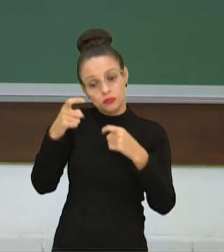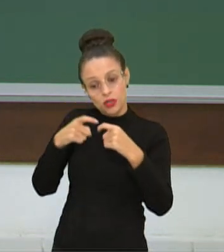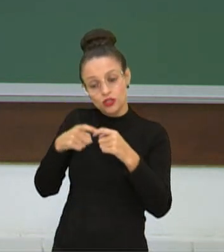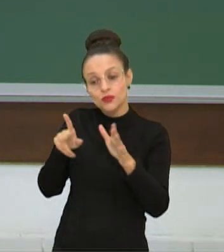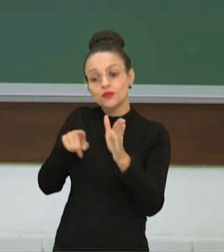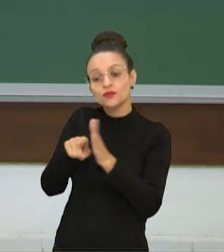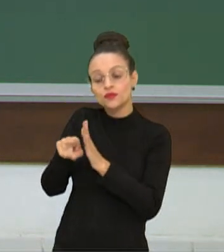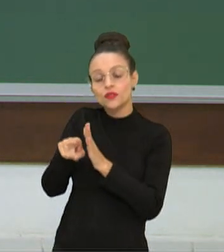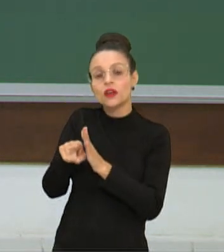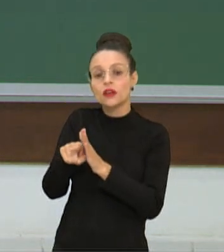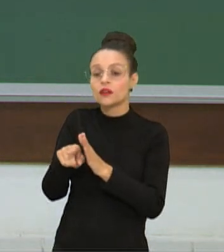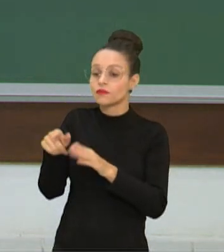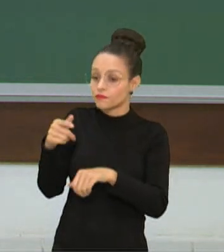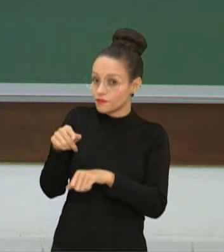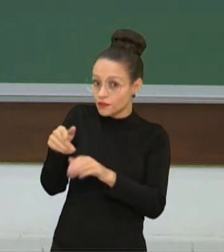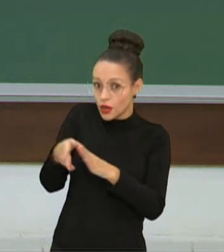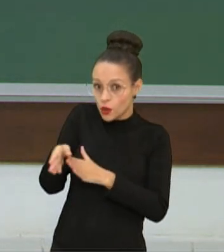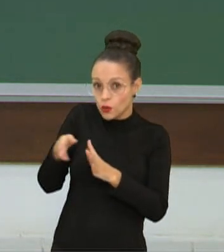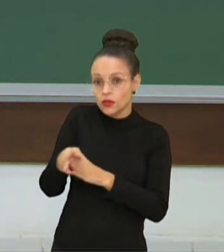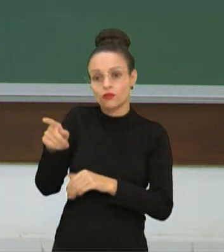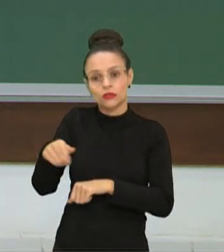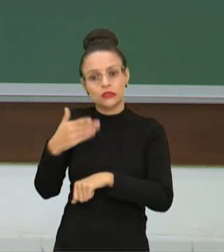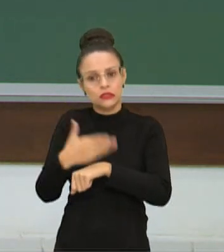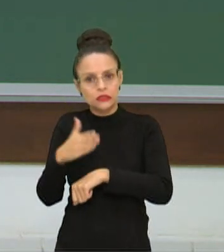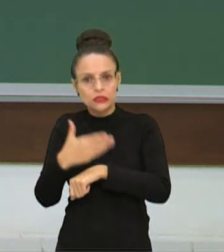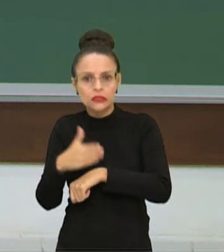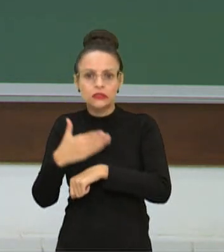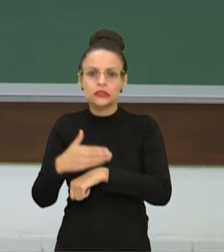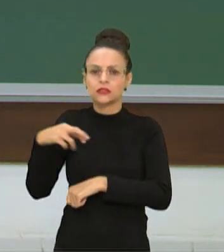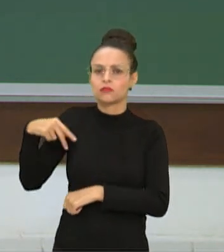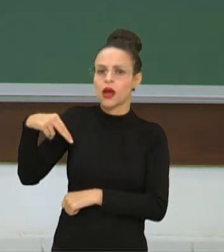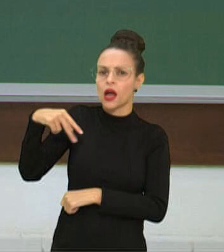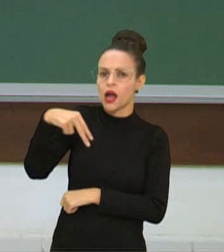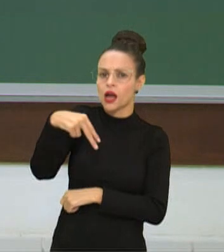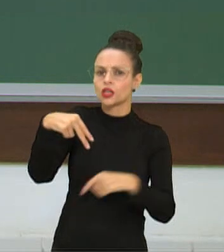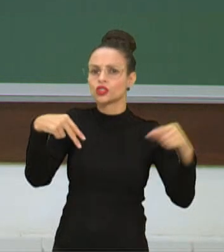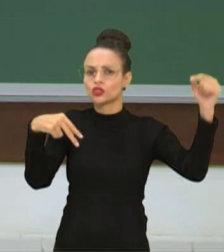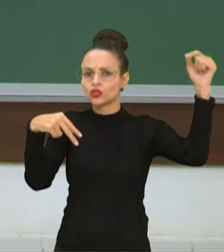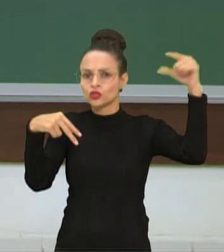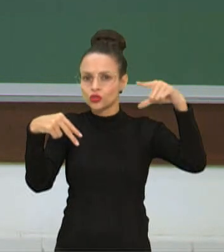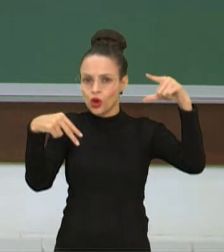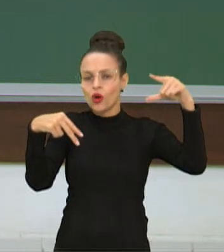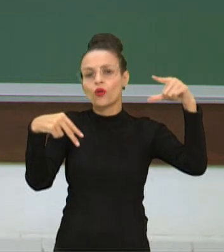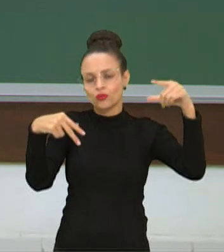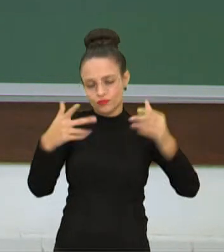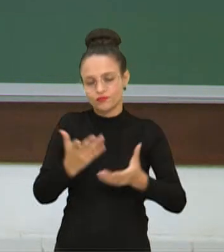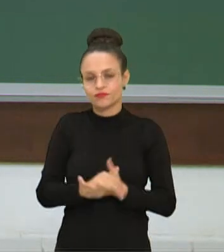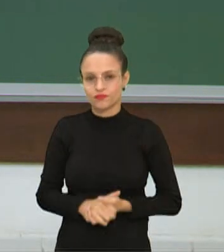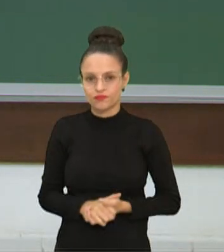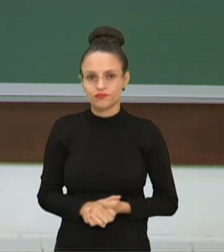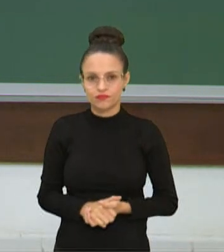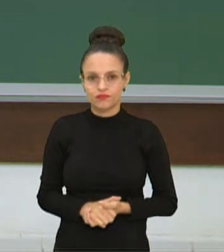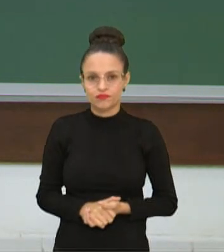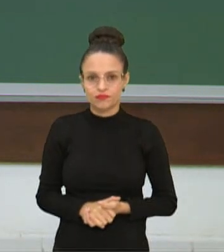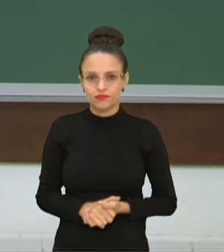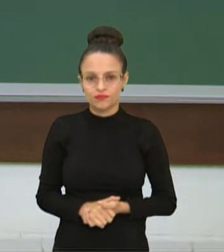que ela se exercite no sol, faça uma caminhada pela manhã, né, mas que ela tenha contato com o sol,